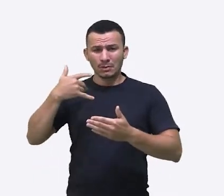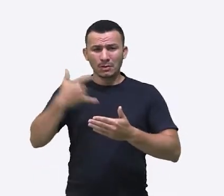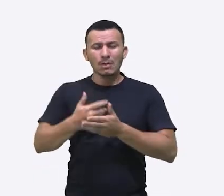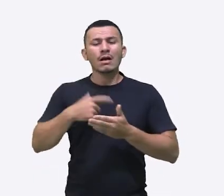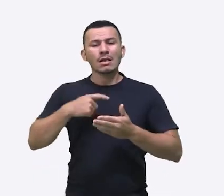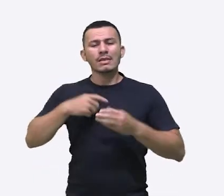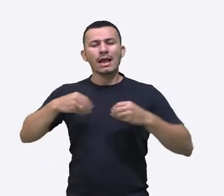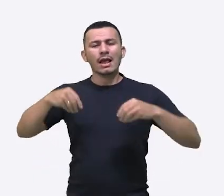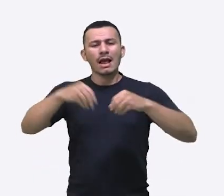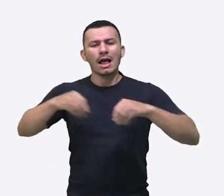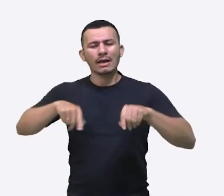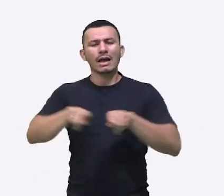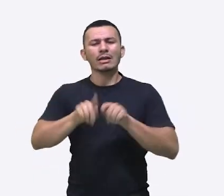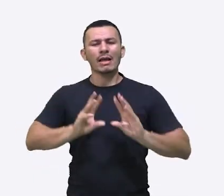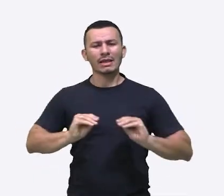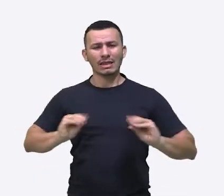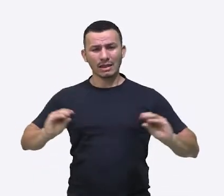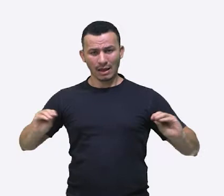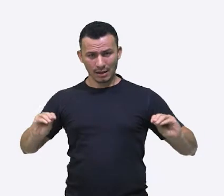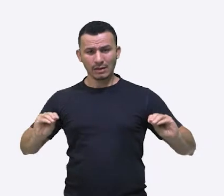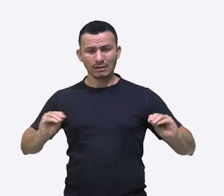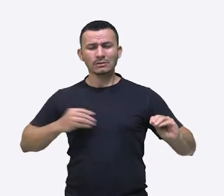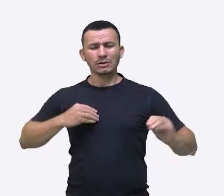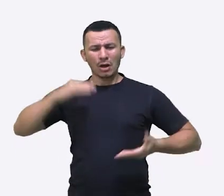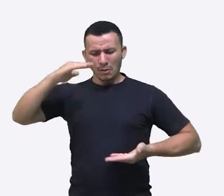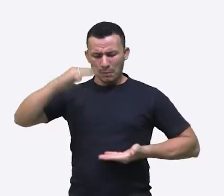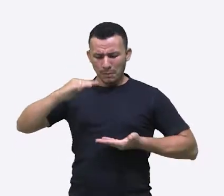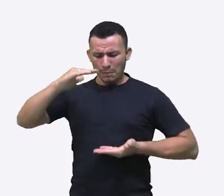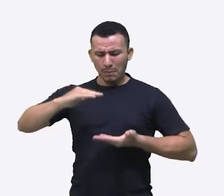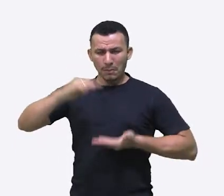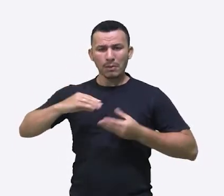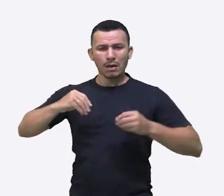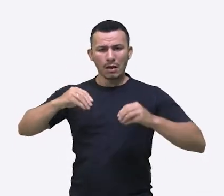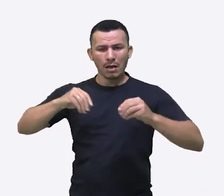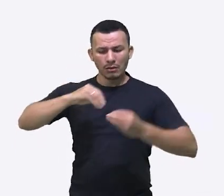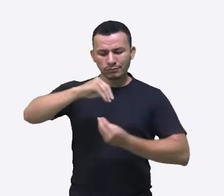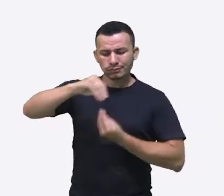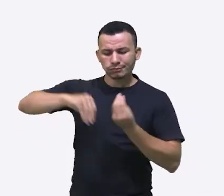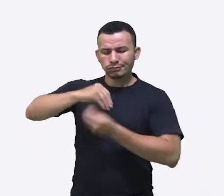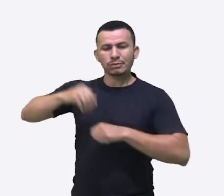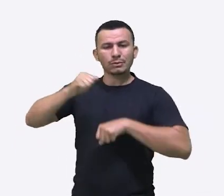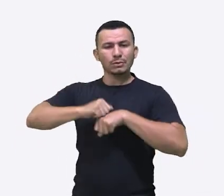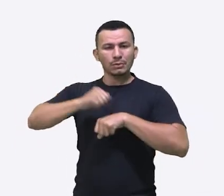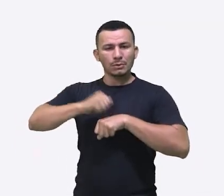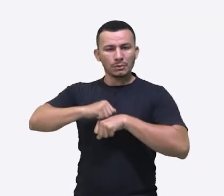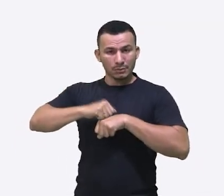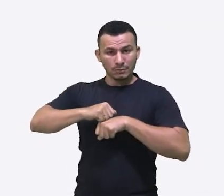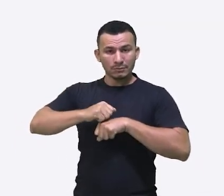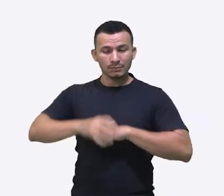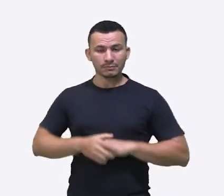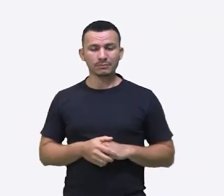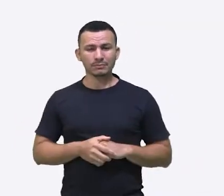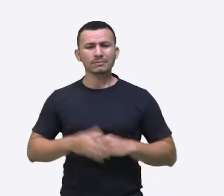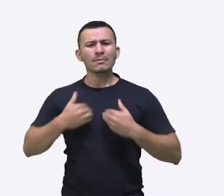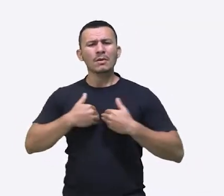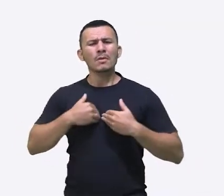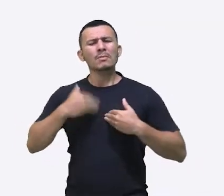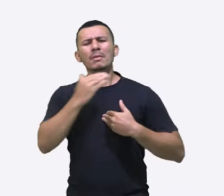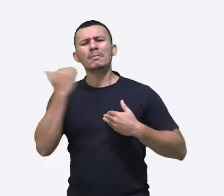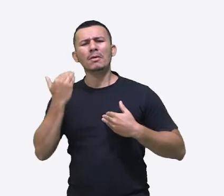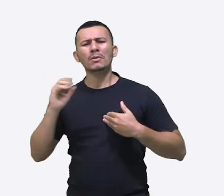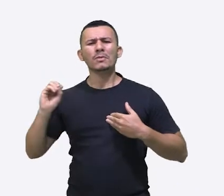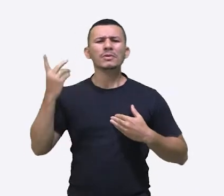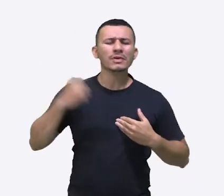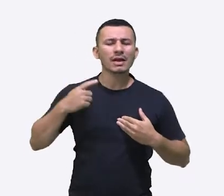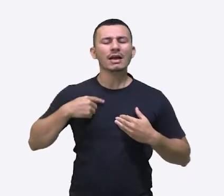enterrados pela areia e lama. A alta pressão transformou a areia e a lama em rochas. E os animais mortos em